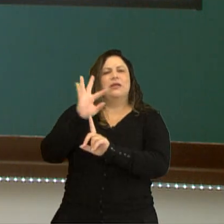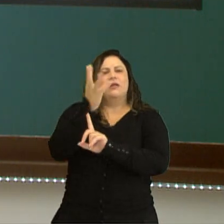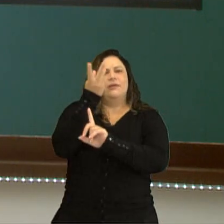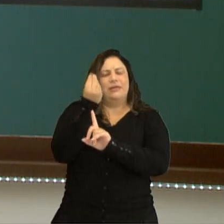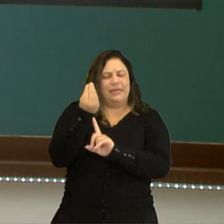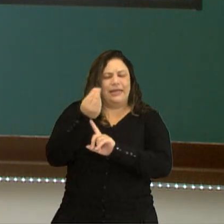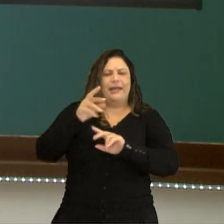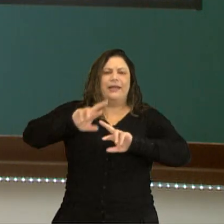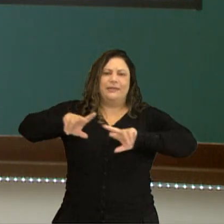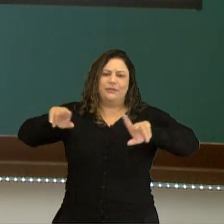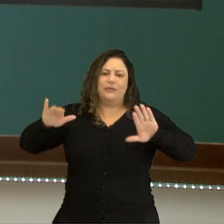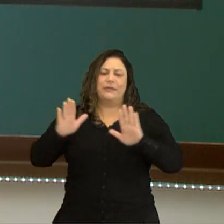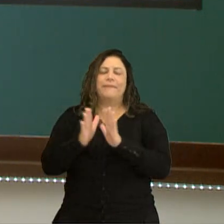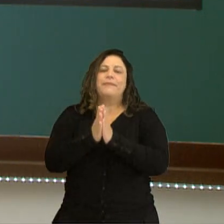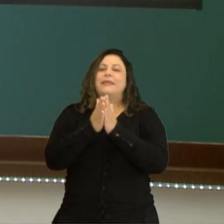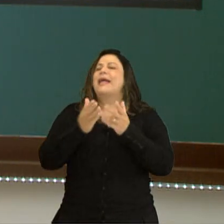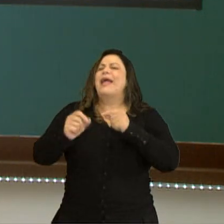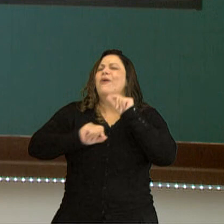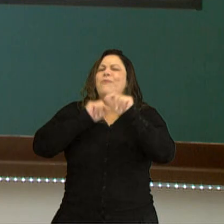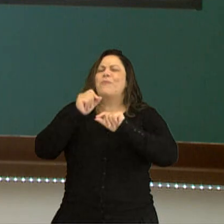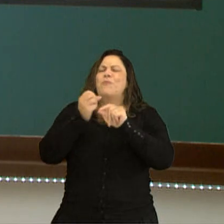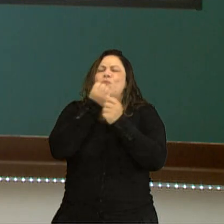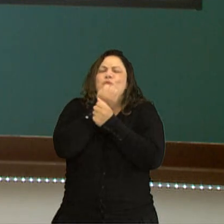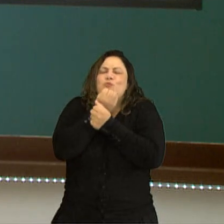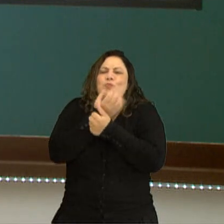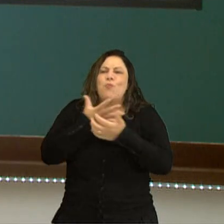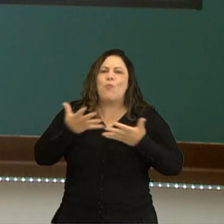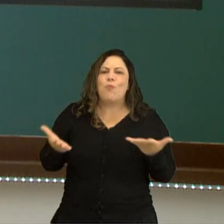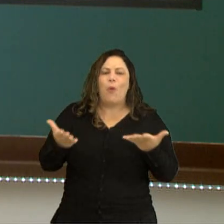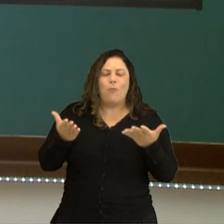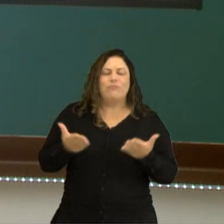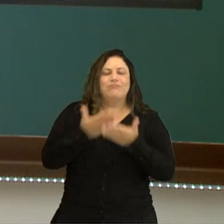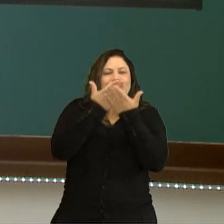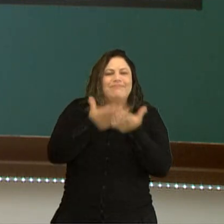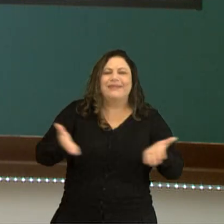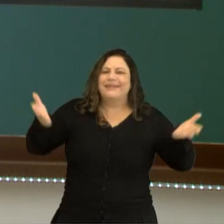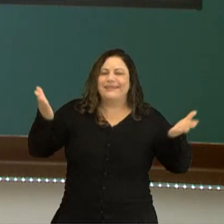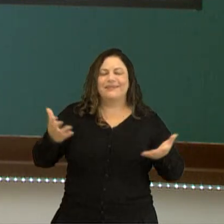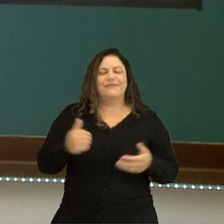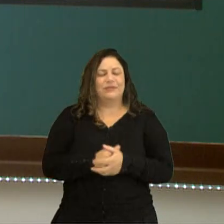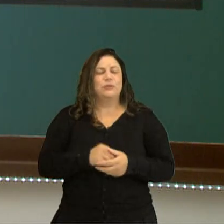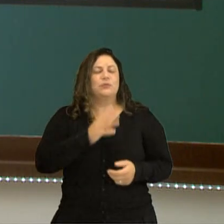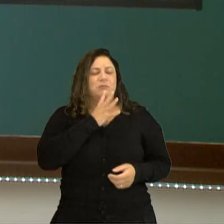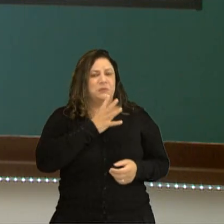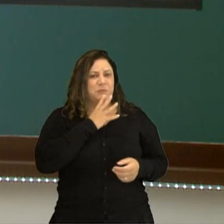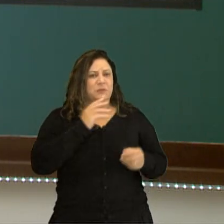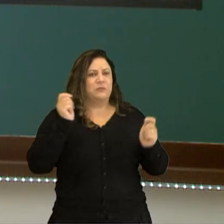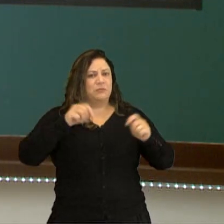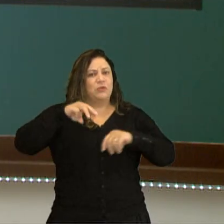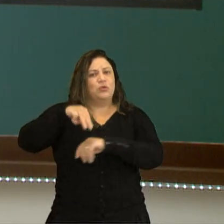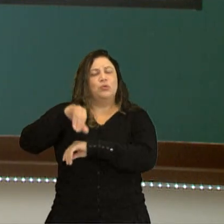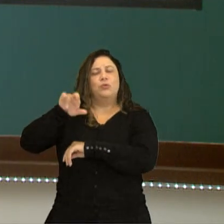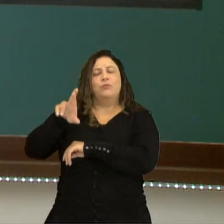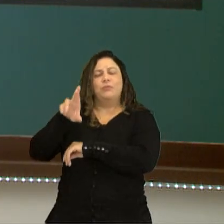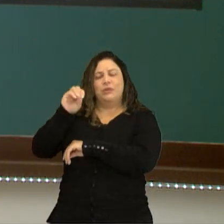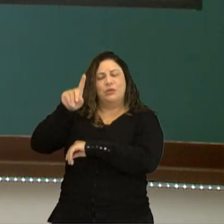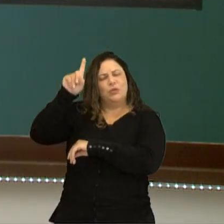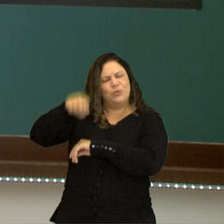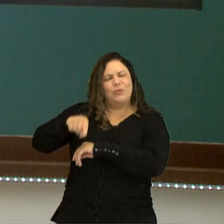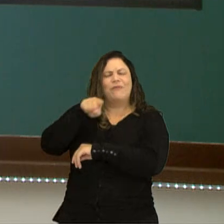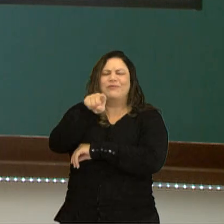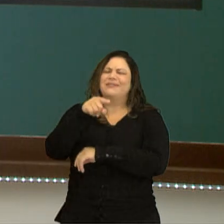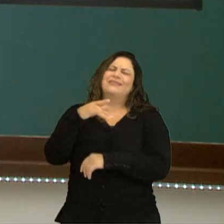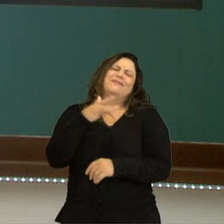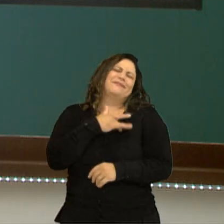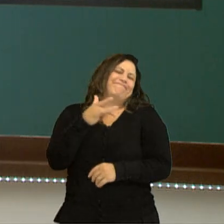outro maravilhoso também, que é um dos mais conhecidos também entre nós, e Juan Miró, você vai se apaixonar